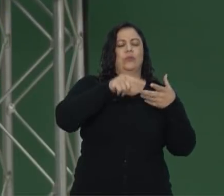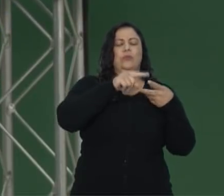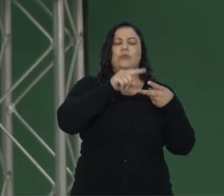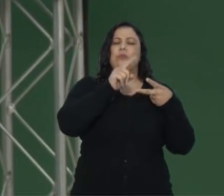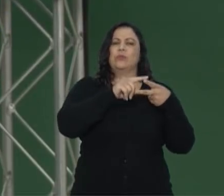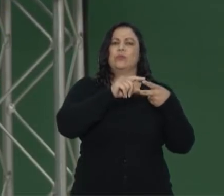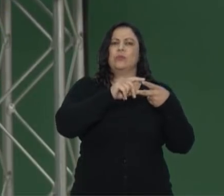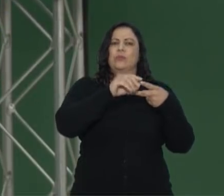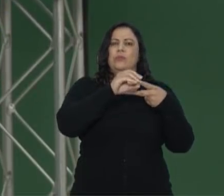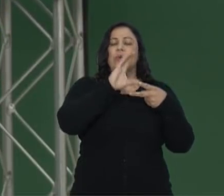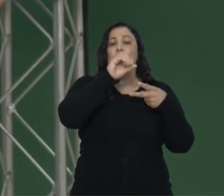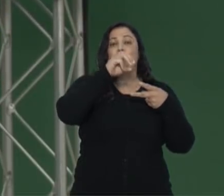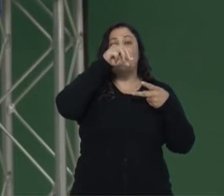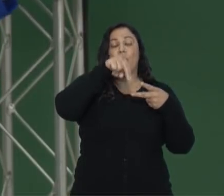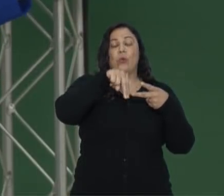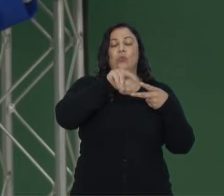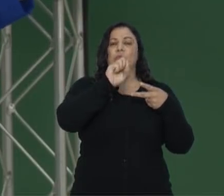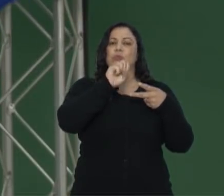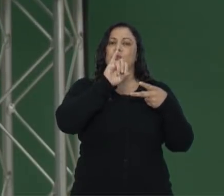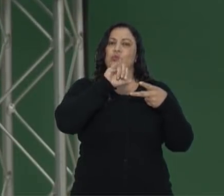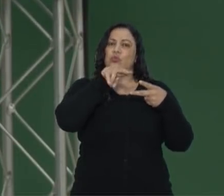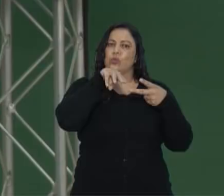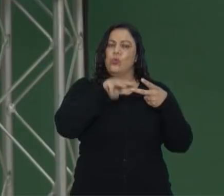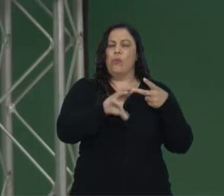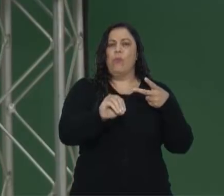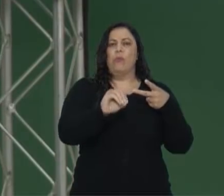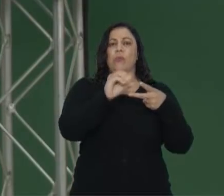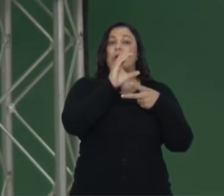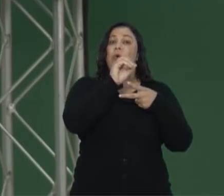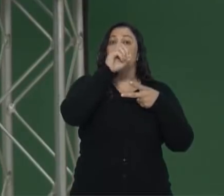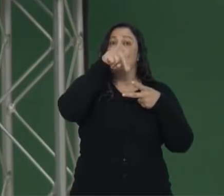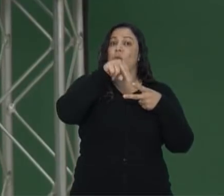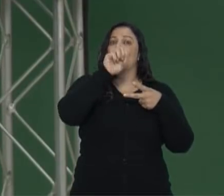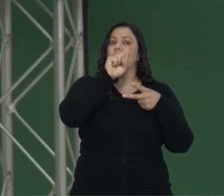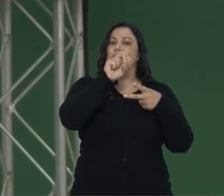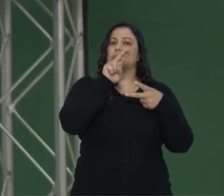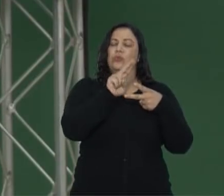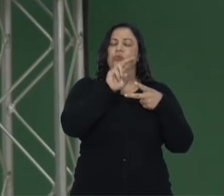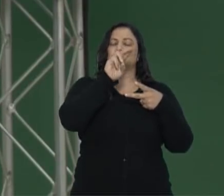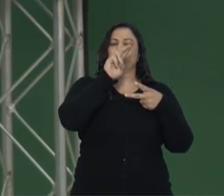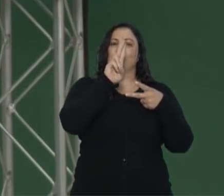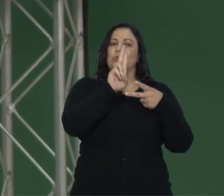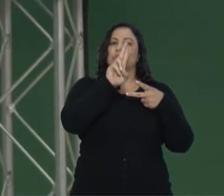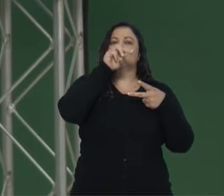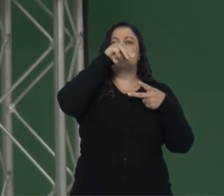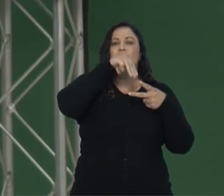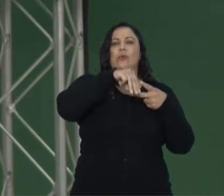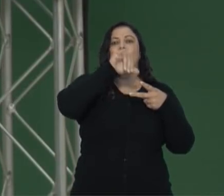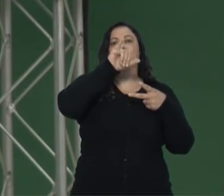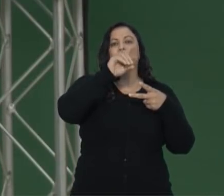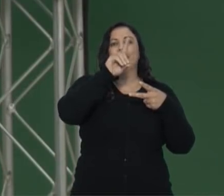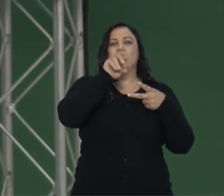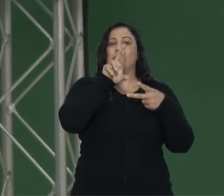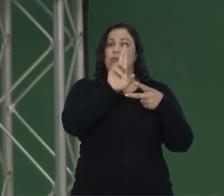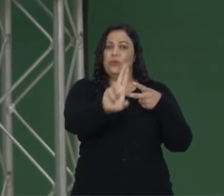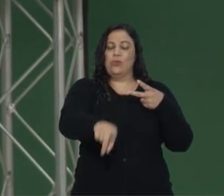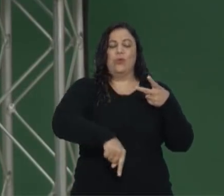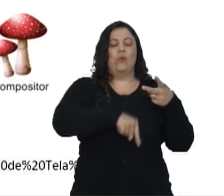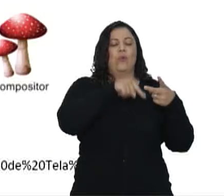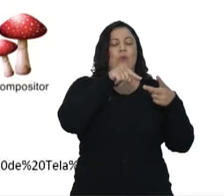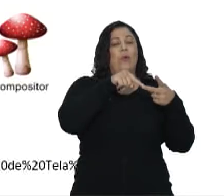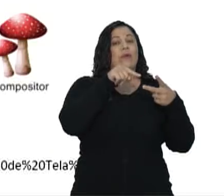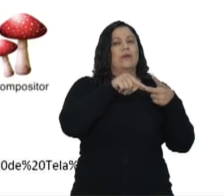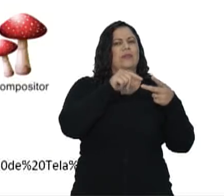Então, fungos e bactérias decompõem, devolvem os nutrientes tanto dos